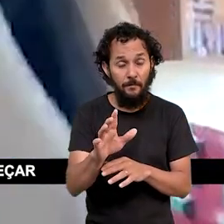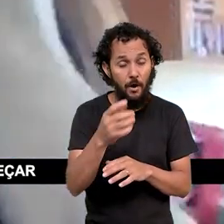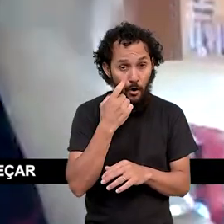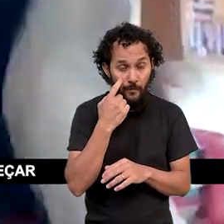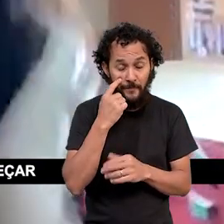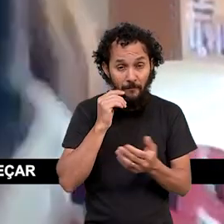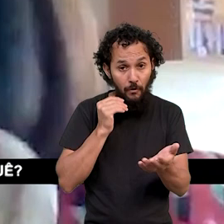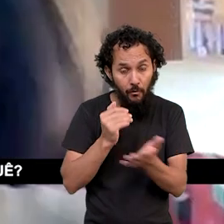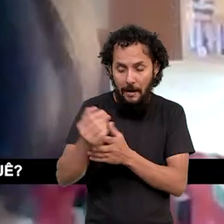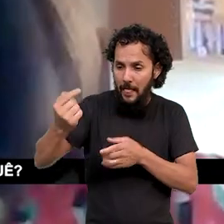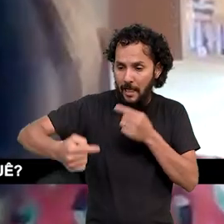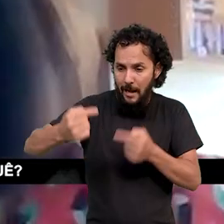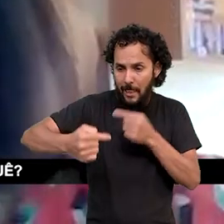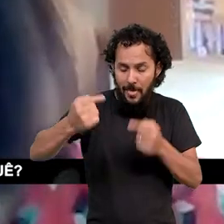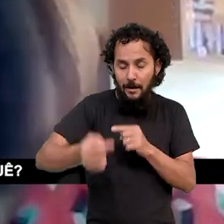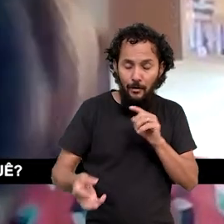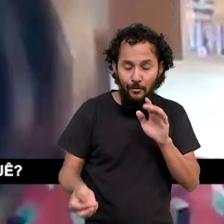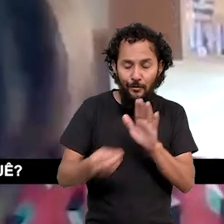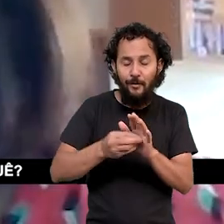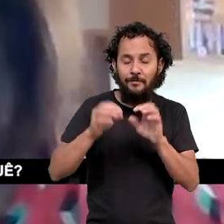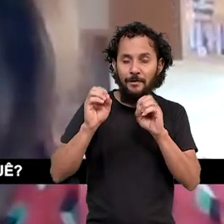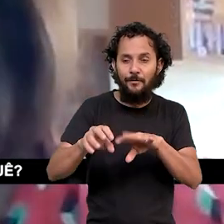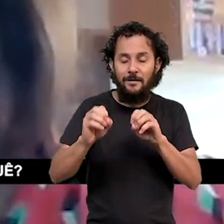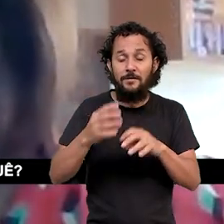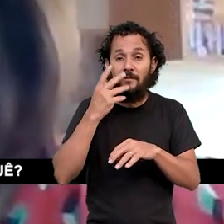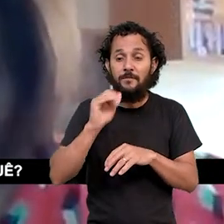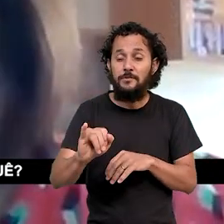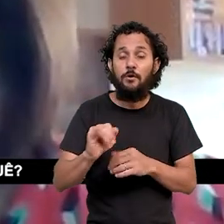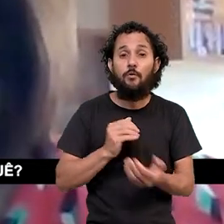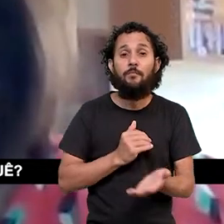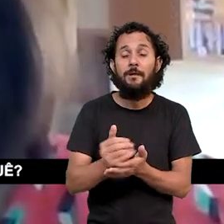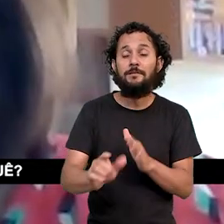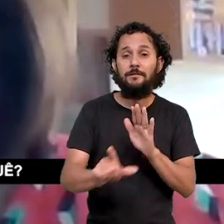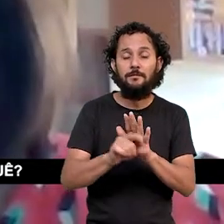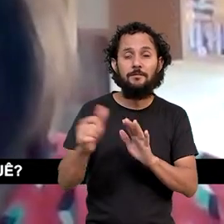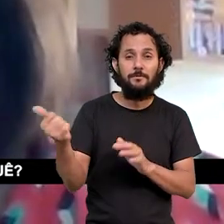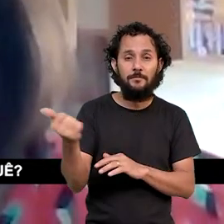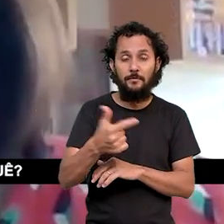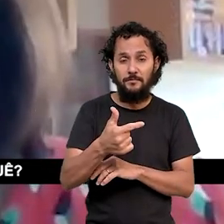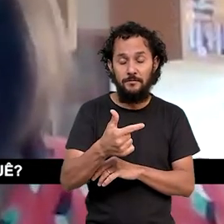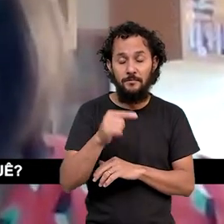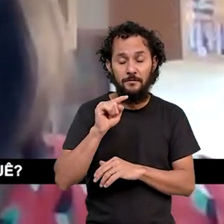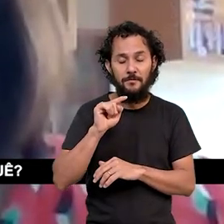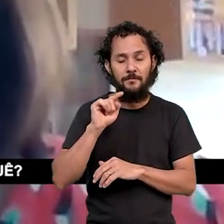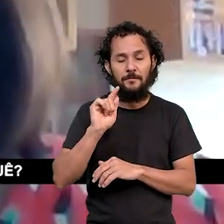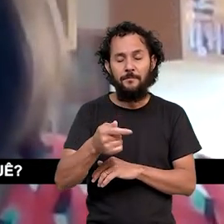Nós só vamos começar a discutir a inclusão da educação infantil a partir da Lei